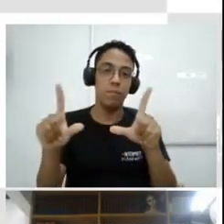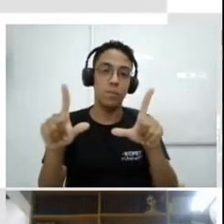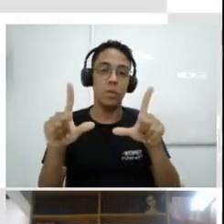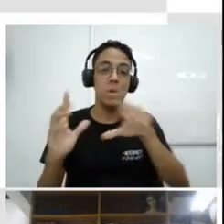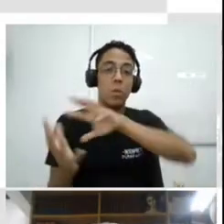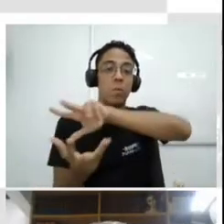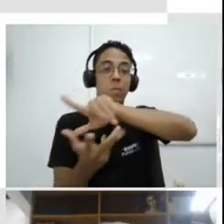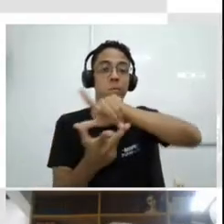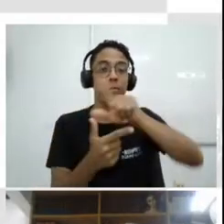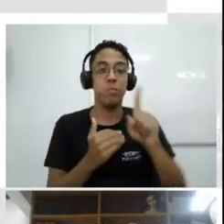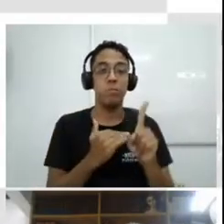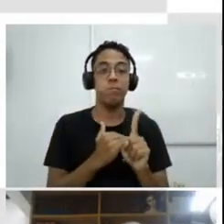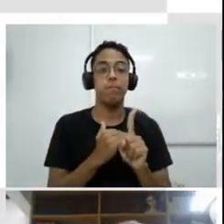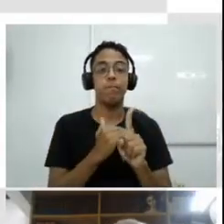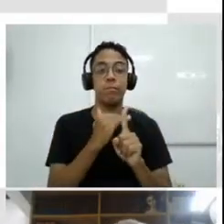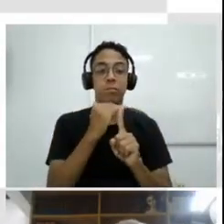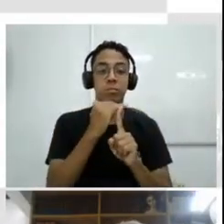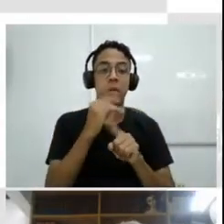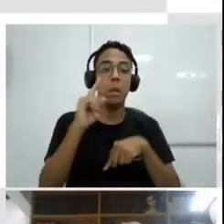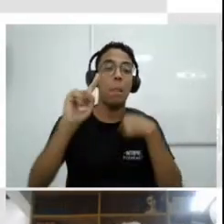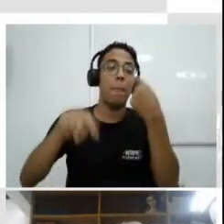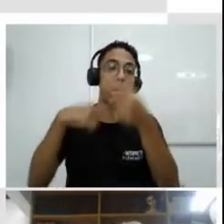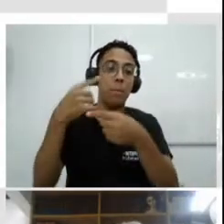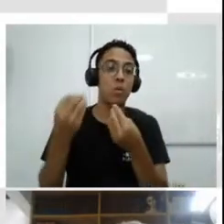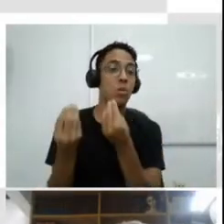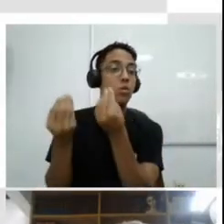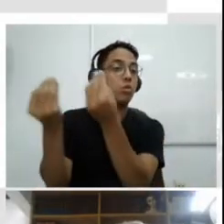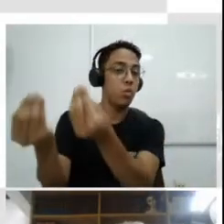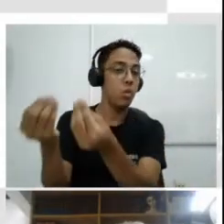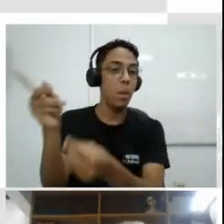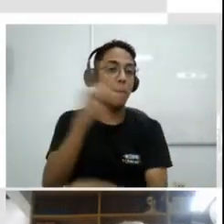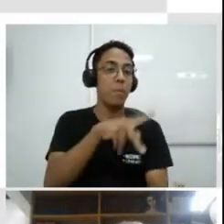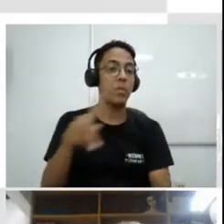3 graus. Depois eu passo para a Eliane esses